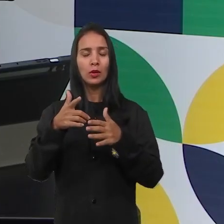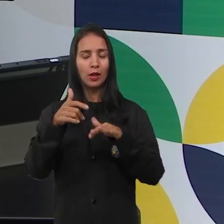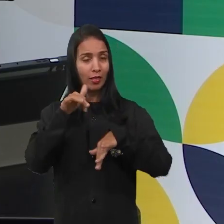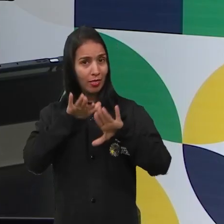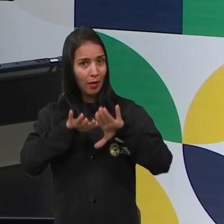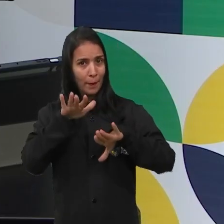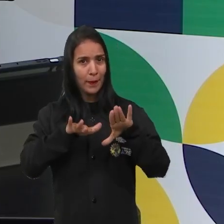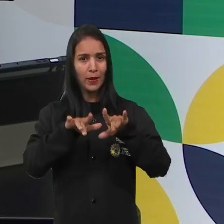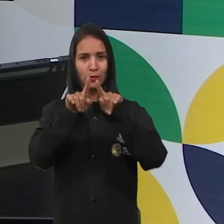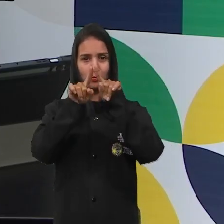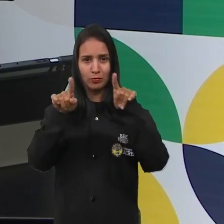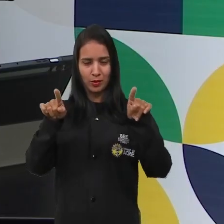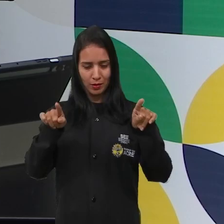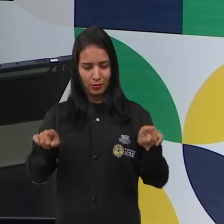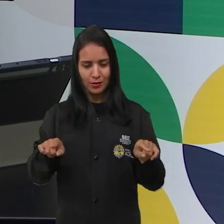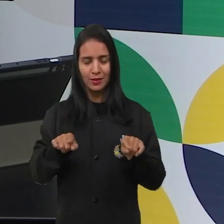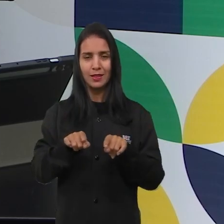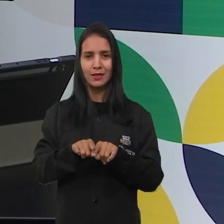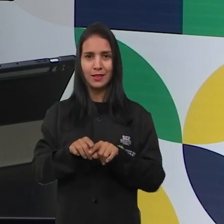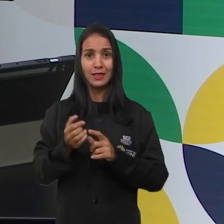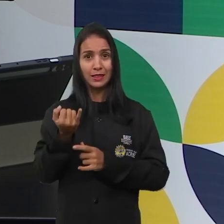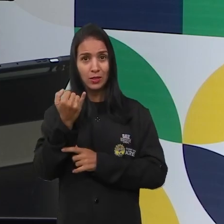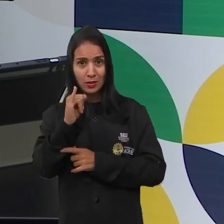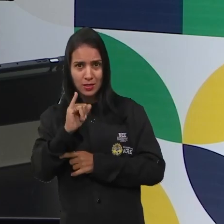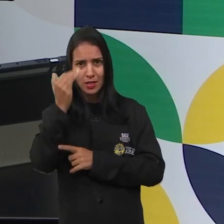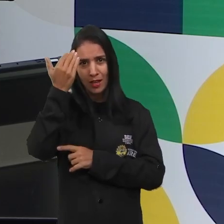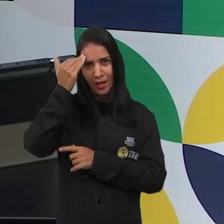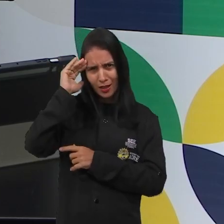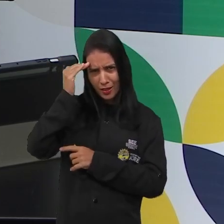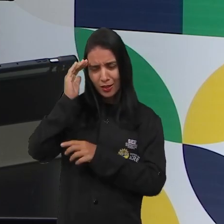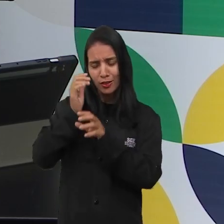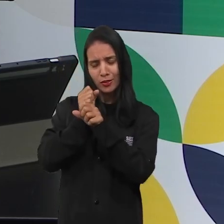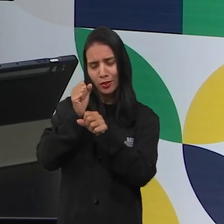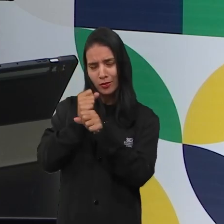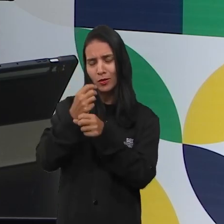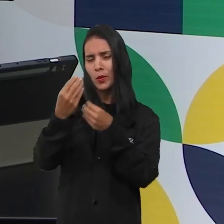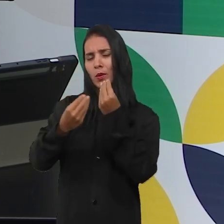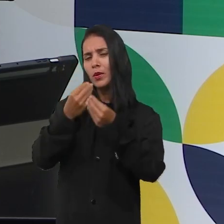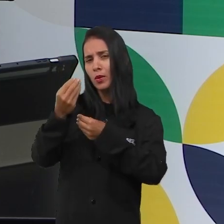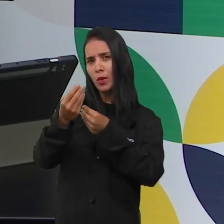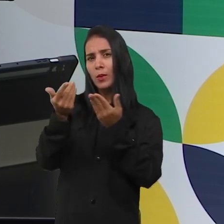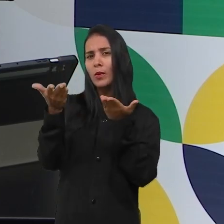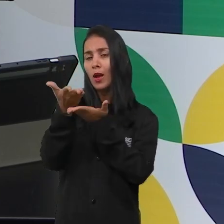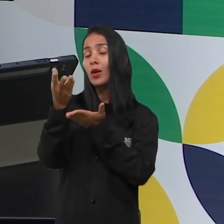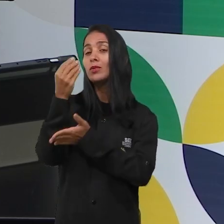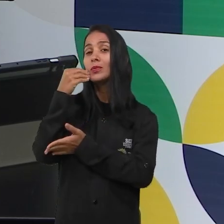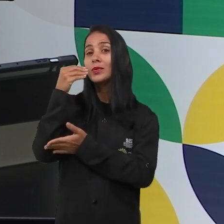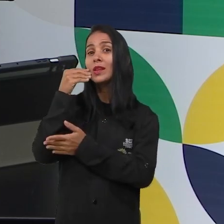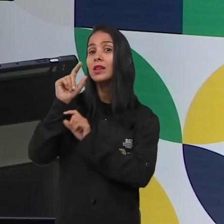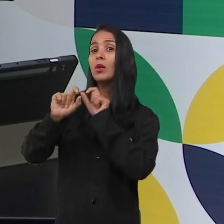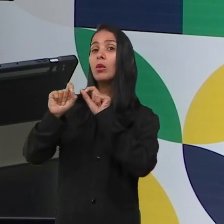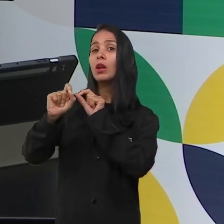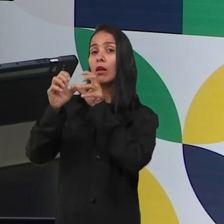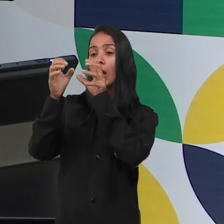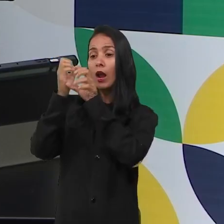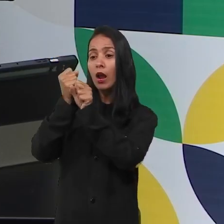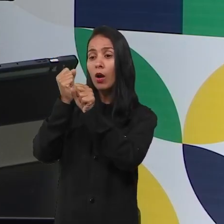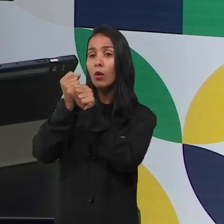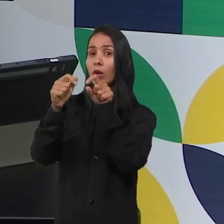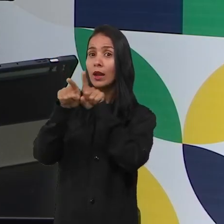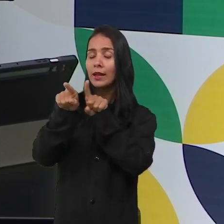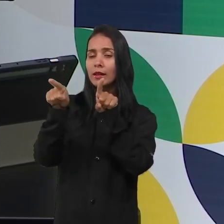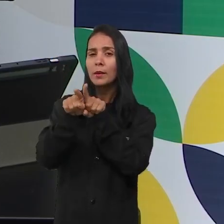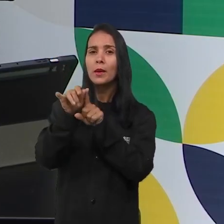Ok, já que nós entendemos como calcula o volume de um prisma, vamos tentar calcular outros volumes, como, por exemplo,